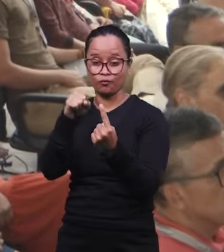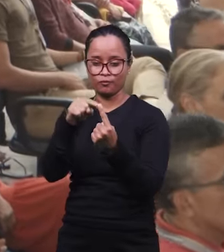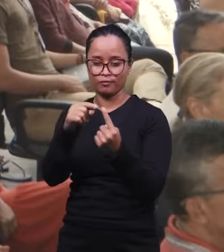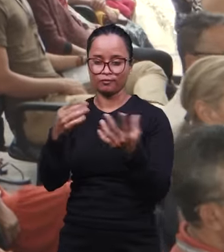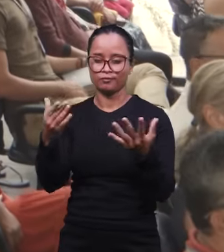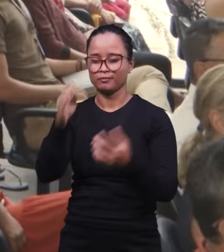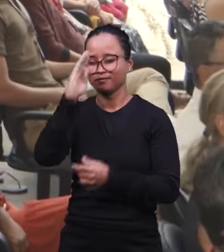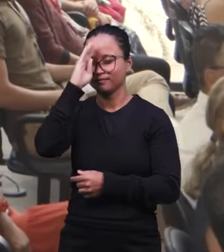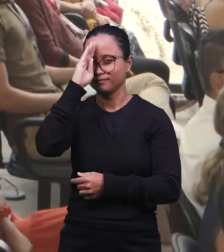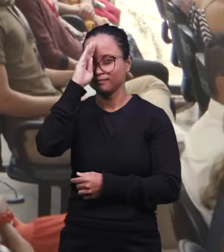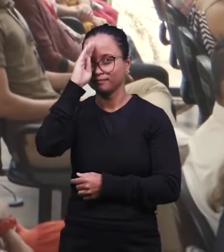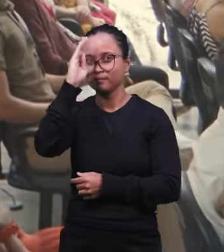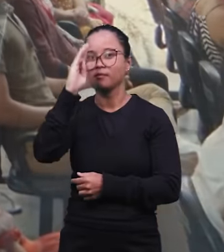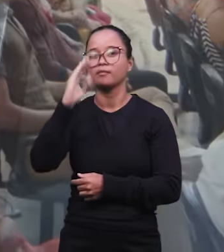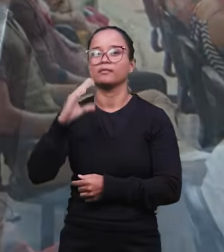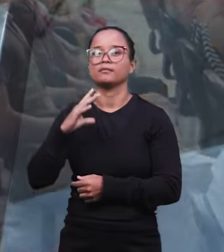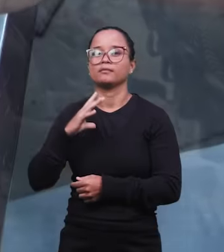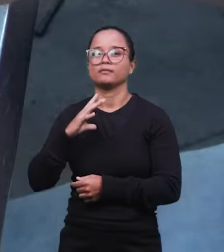cruz,